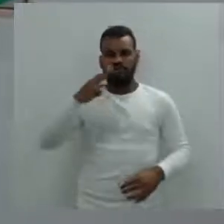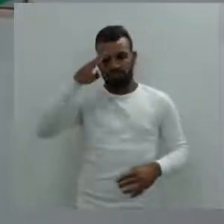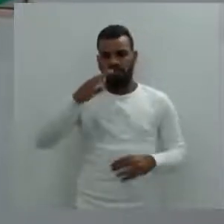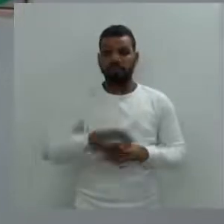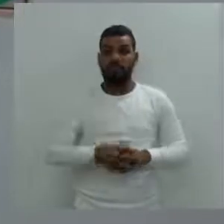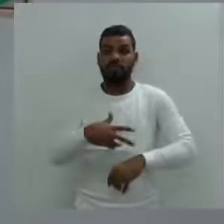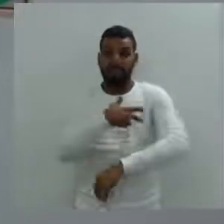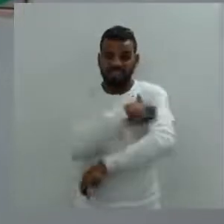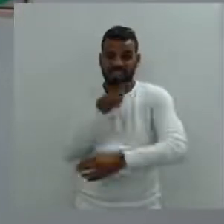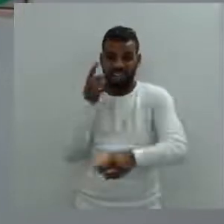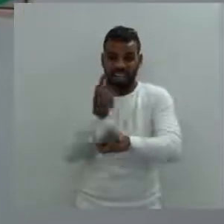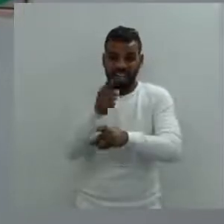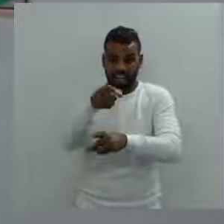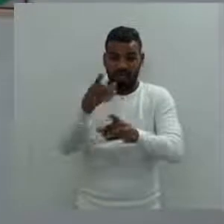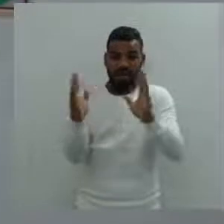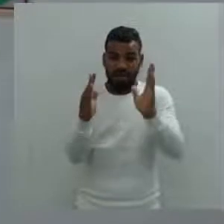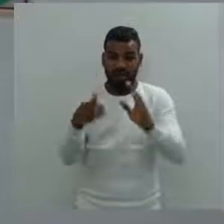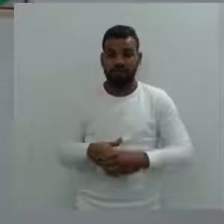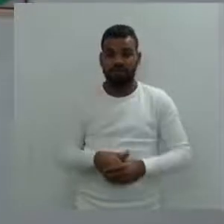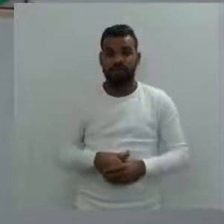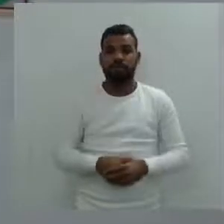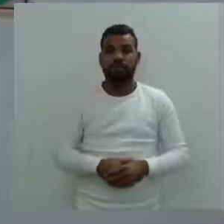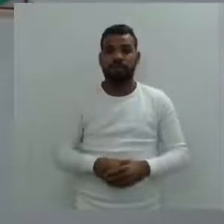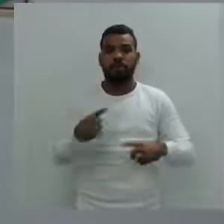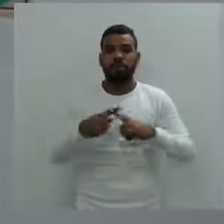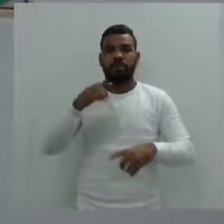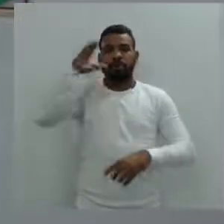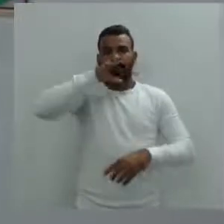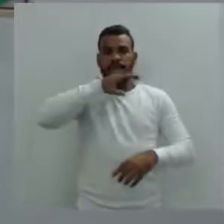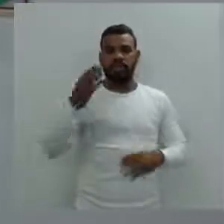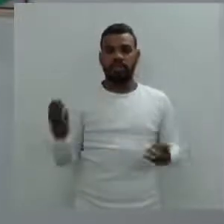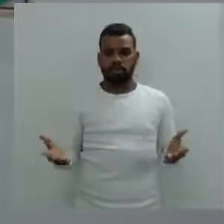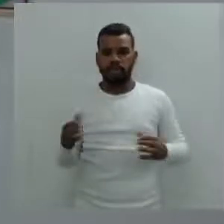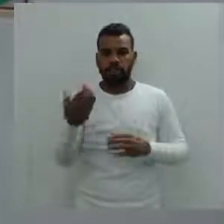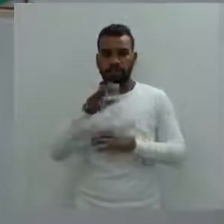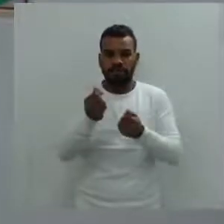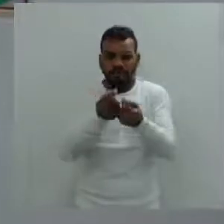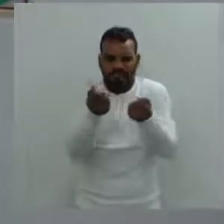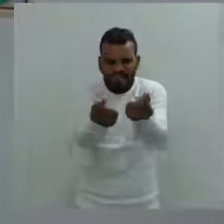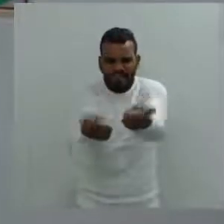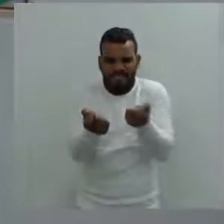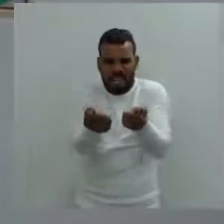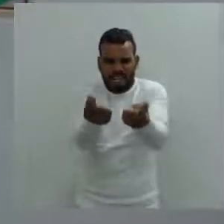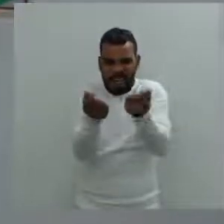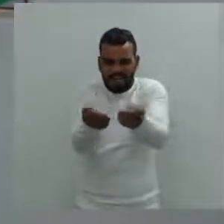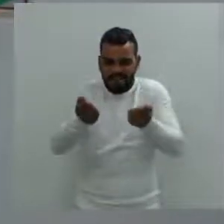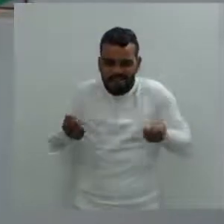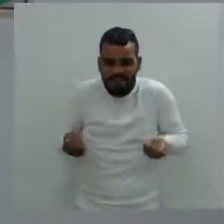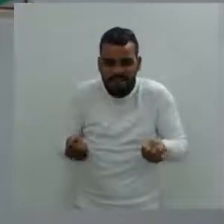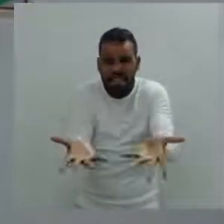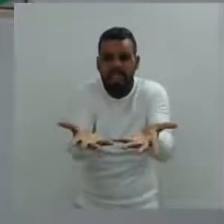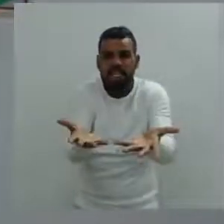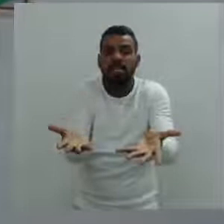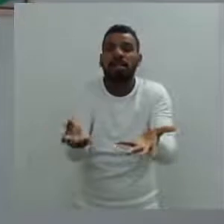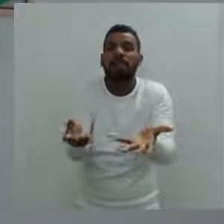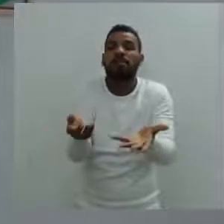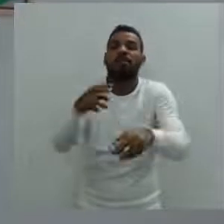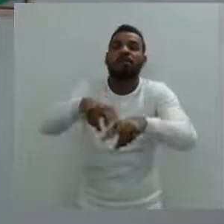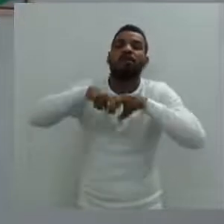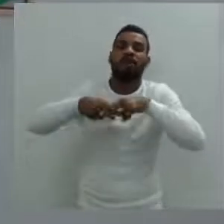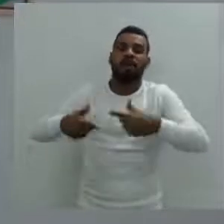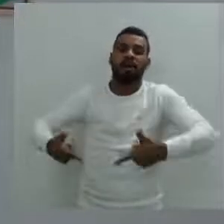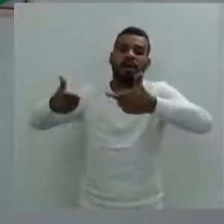curto espaço de tempo, porque tem pressa. Então a ciência ela vai investir por conta